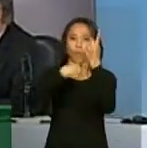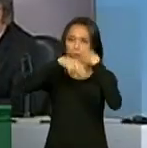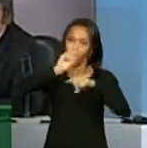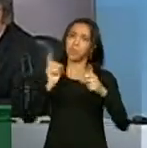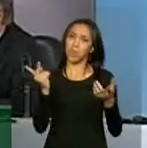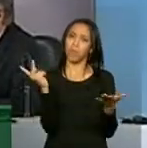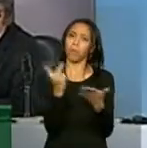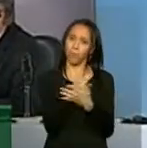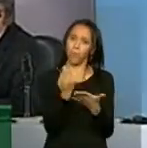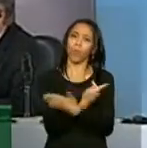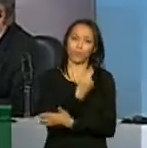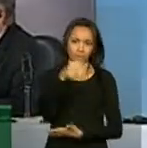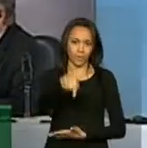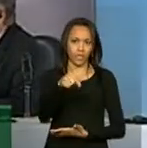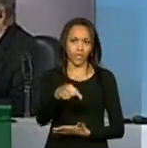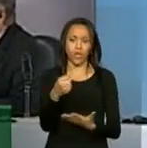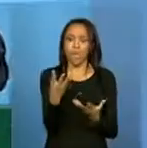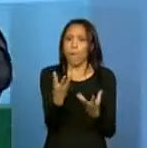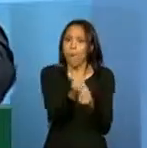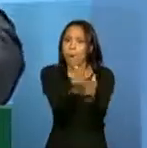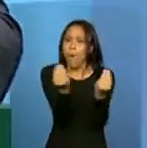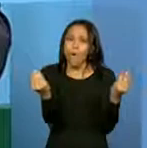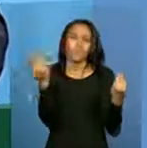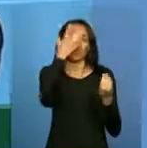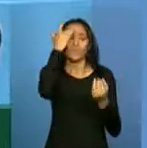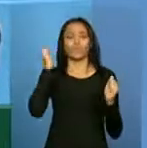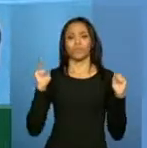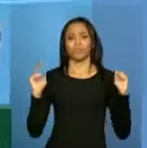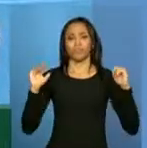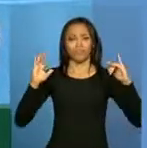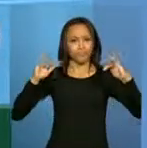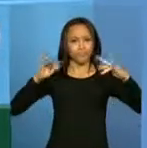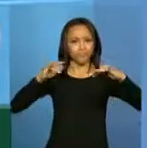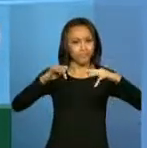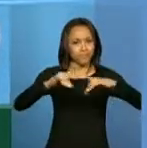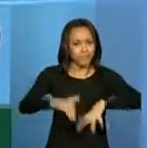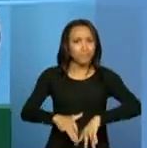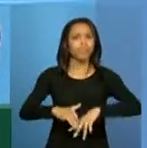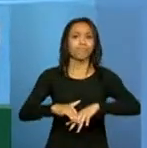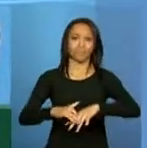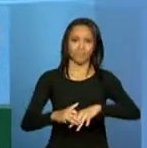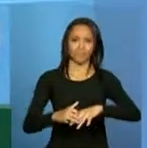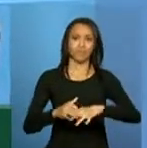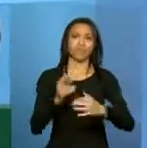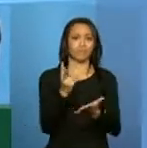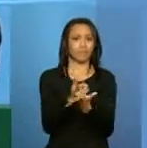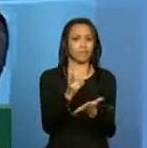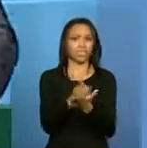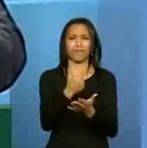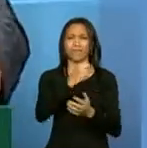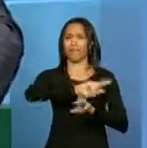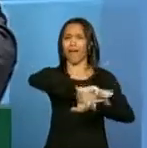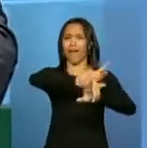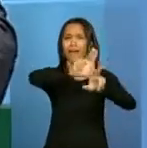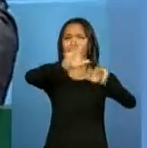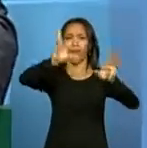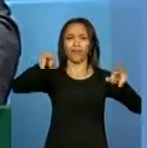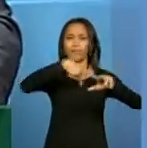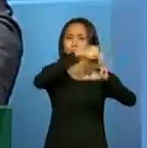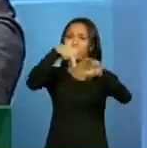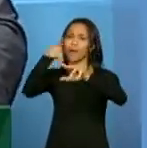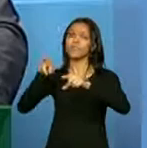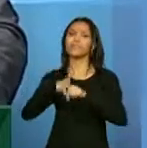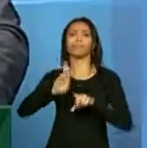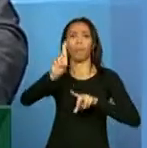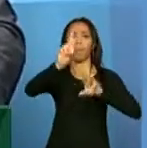realidade, porque chegamos aqui um número enorme de pessoas, de um número sem precedentes representantes de países e de